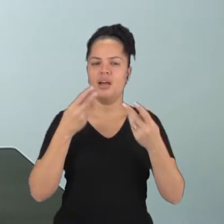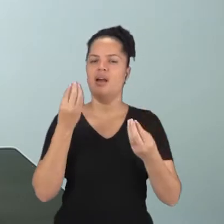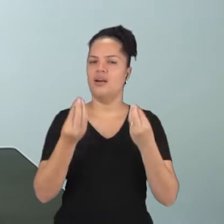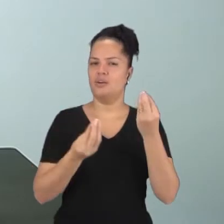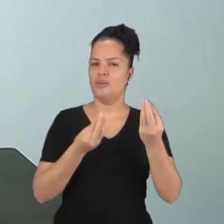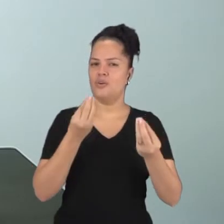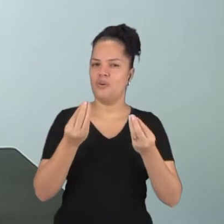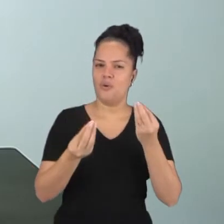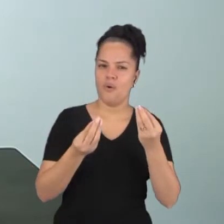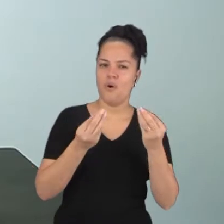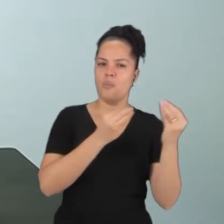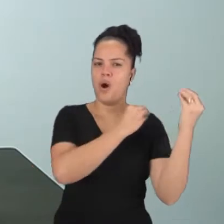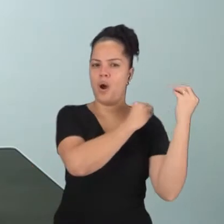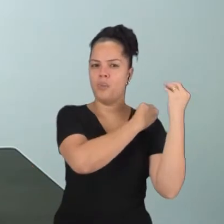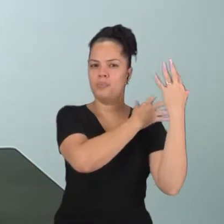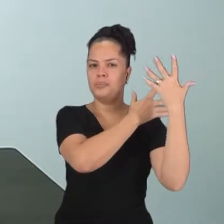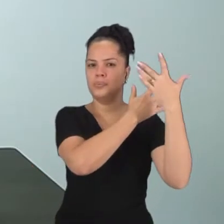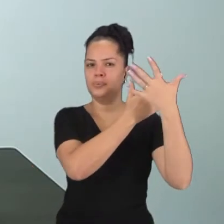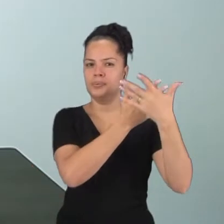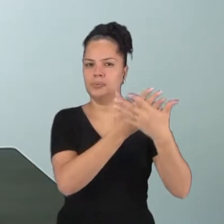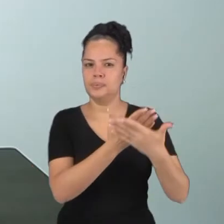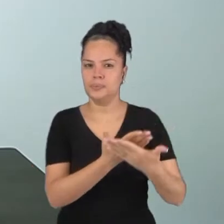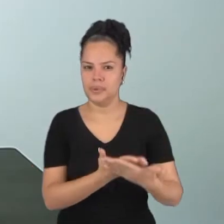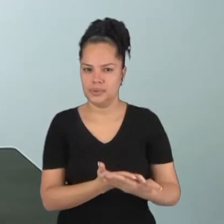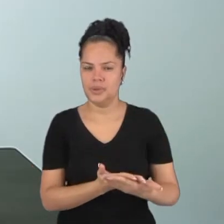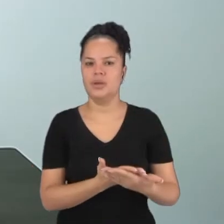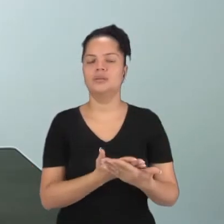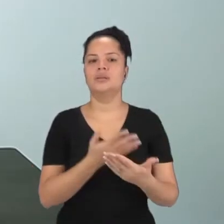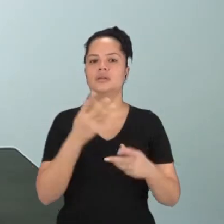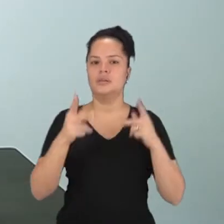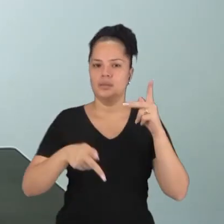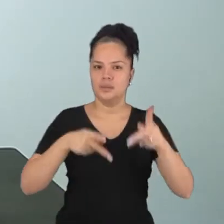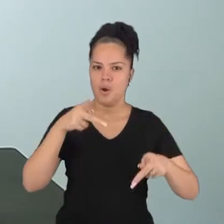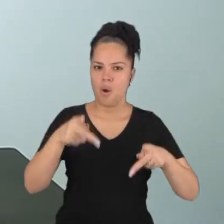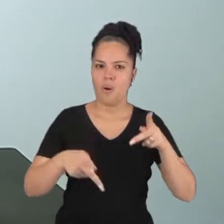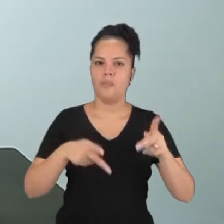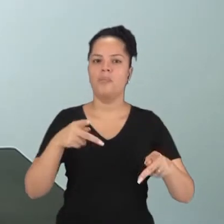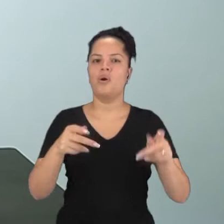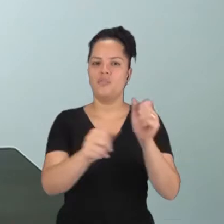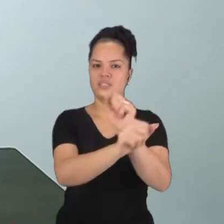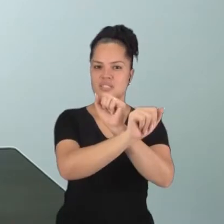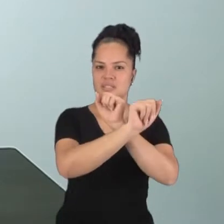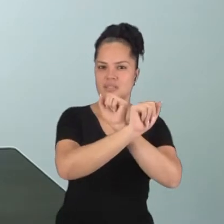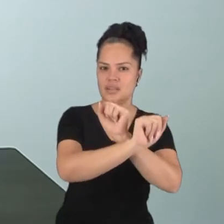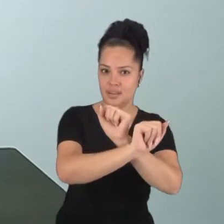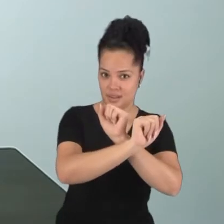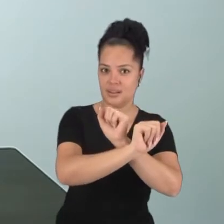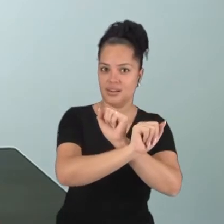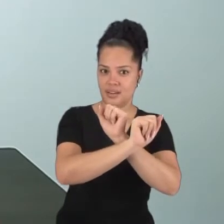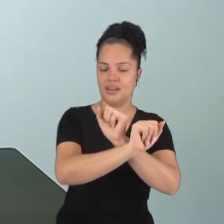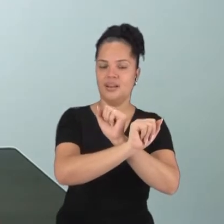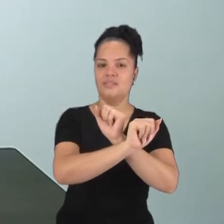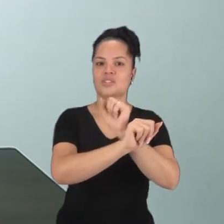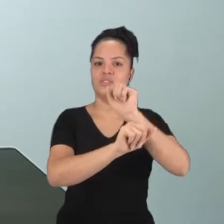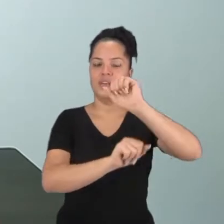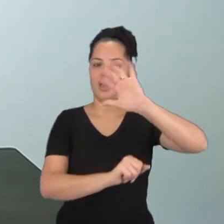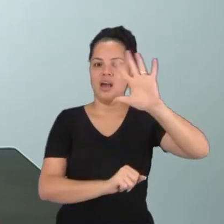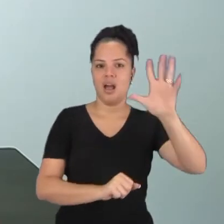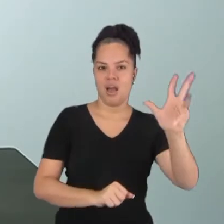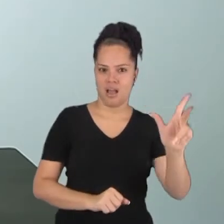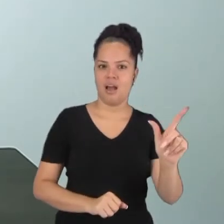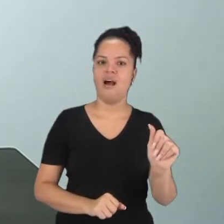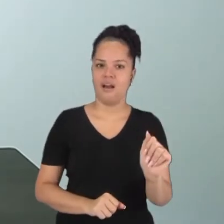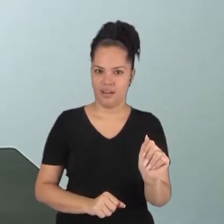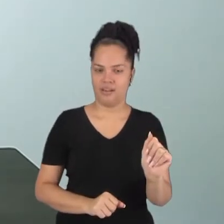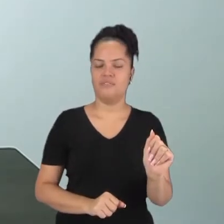foi essa trajetória, do povo que foi escravizado, que foram os africanos, isso mesmo.